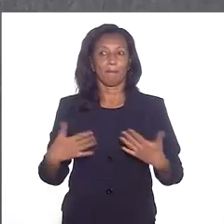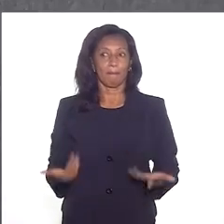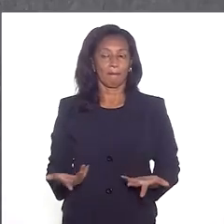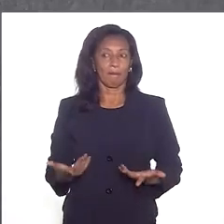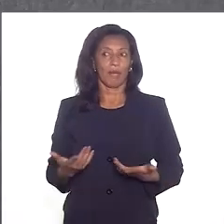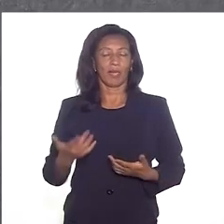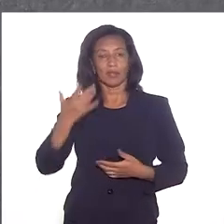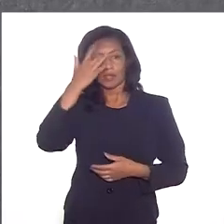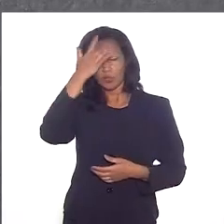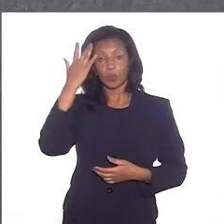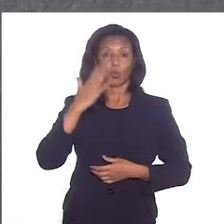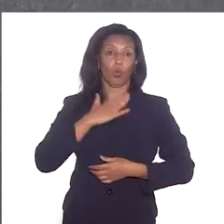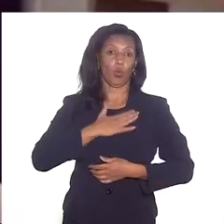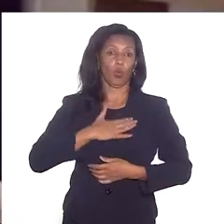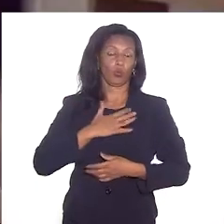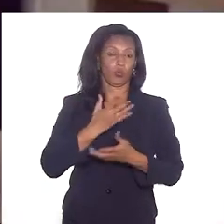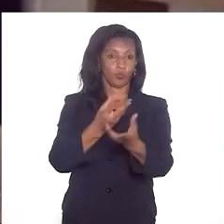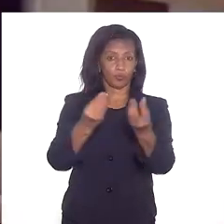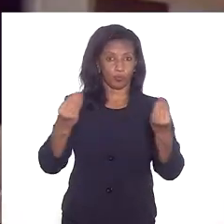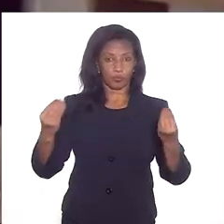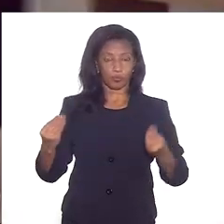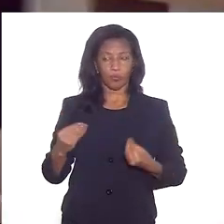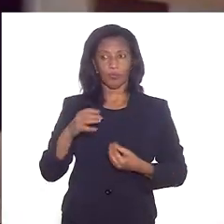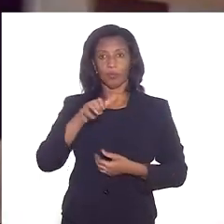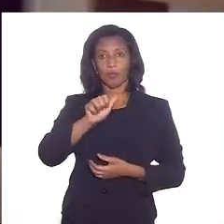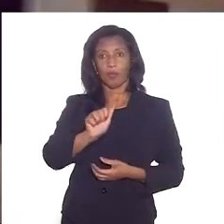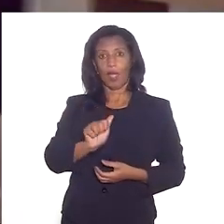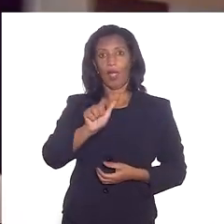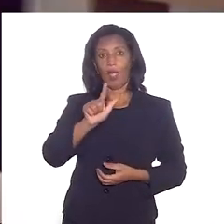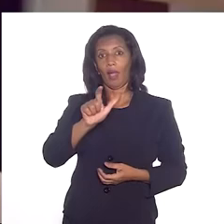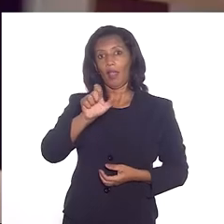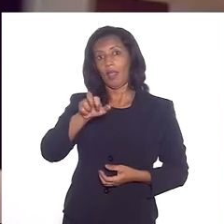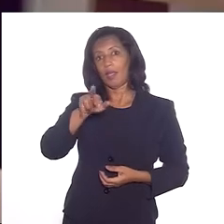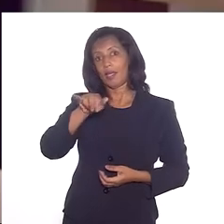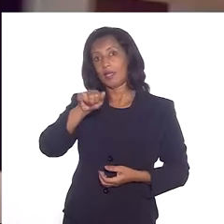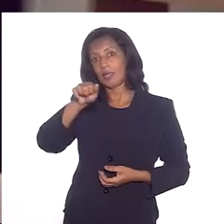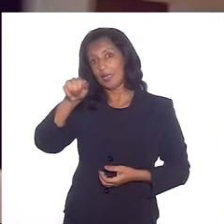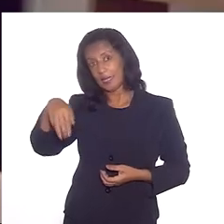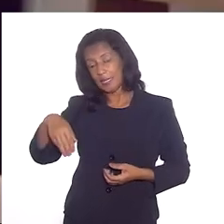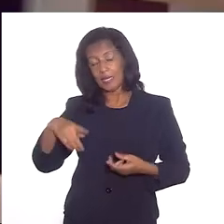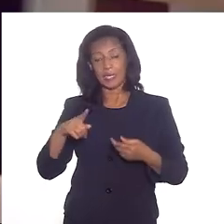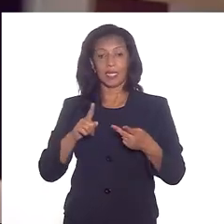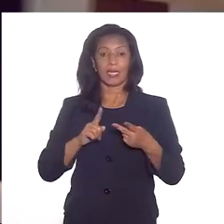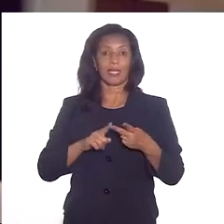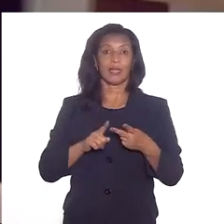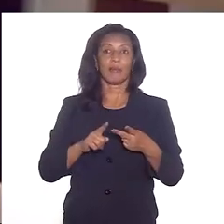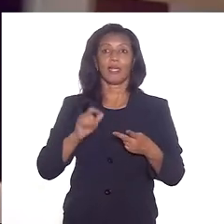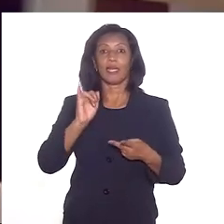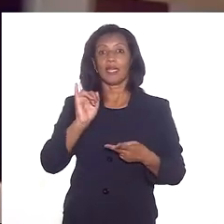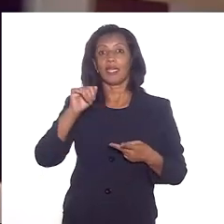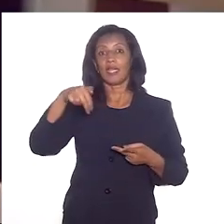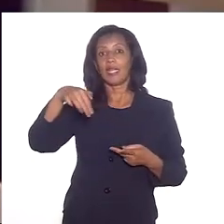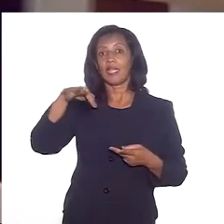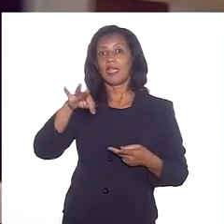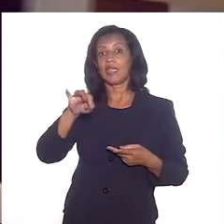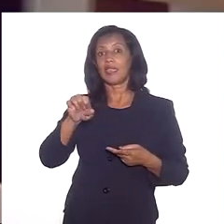legal! Mas as pessoas gostam muito do alecrim e do integral.